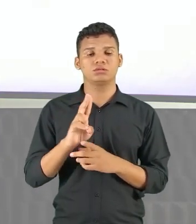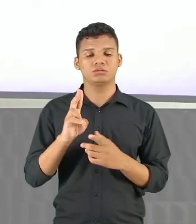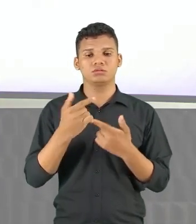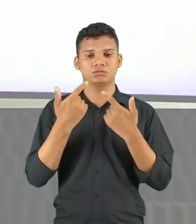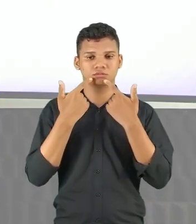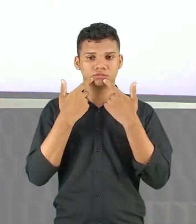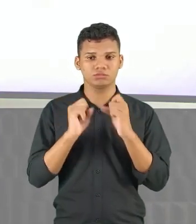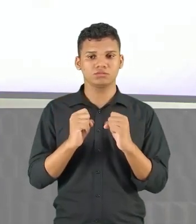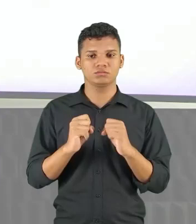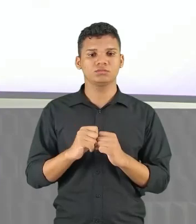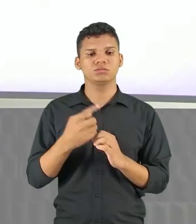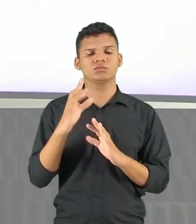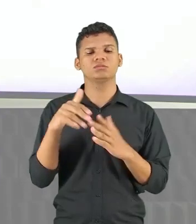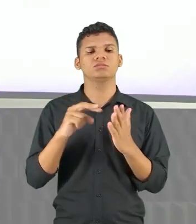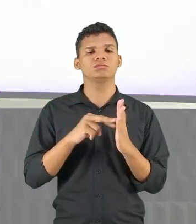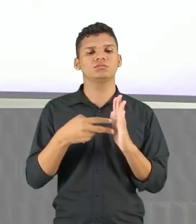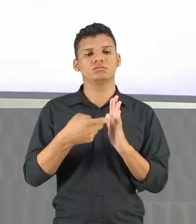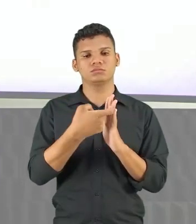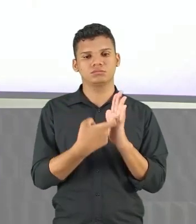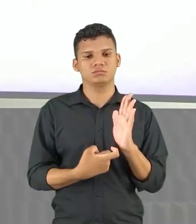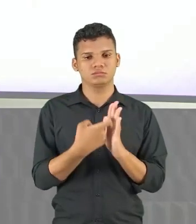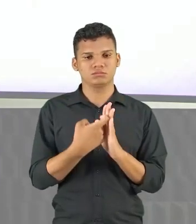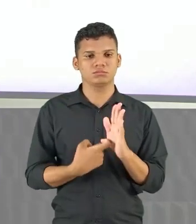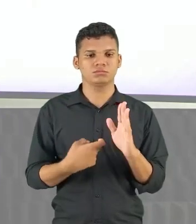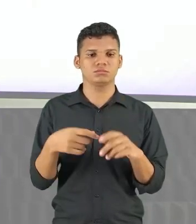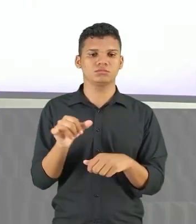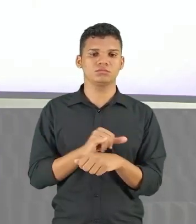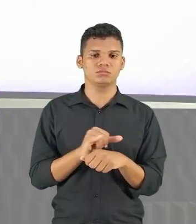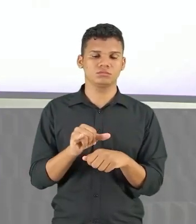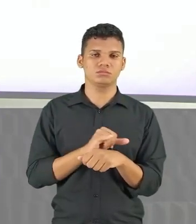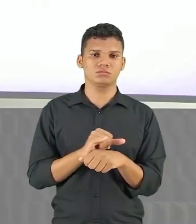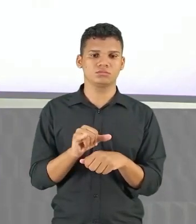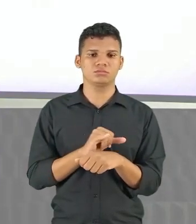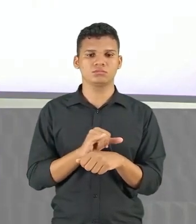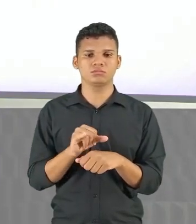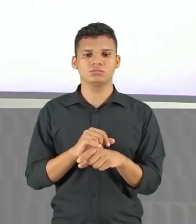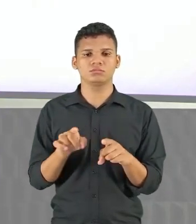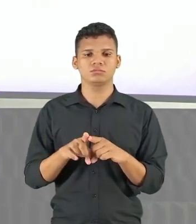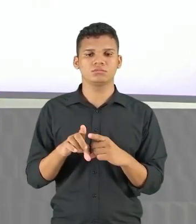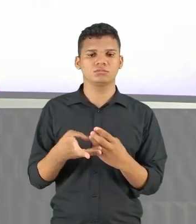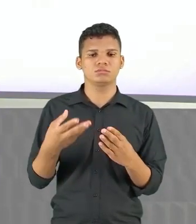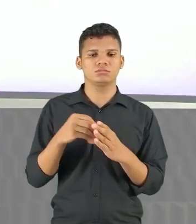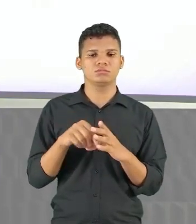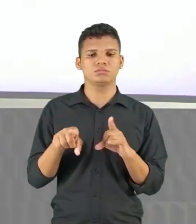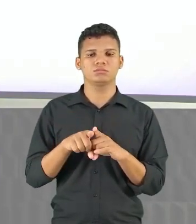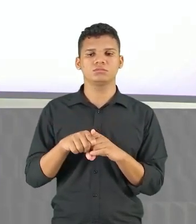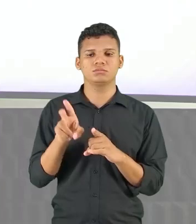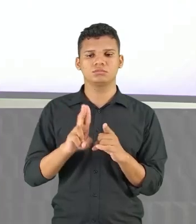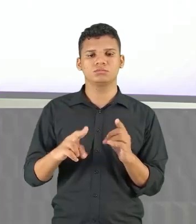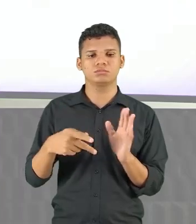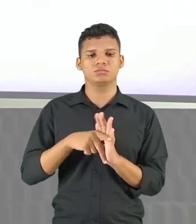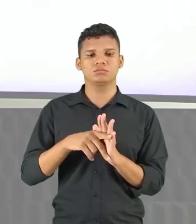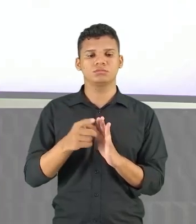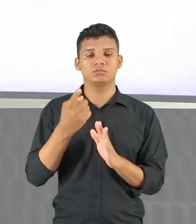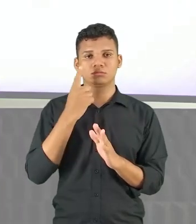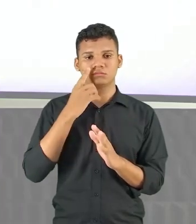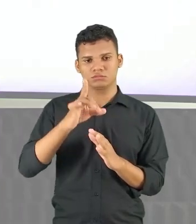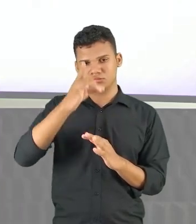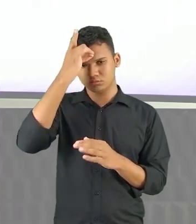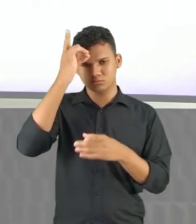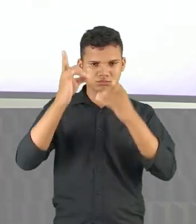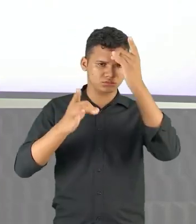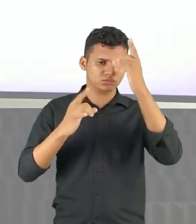linguísticos, os textos mobilizam estratégias para introduzir e retomar ideias, promovendo